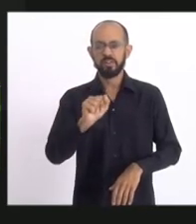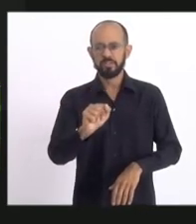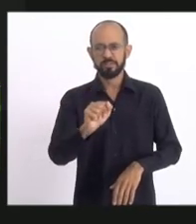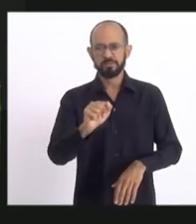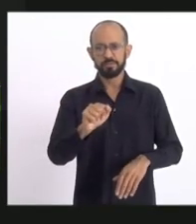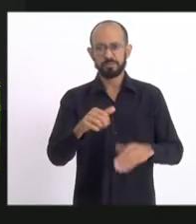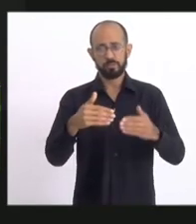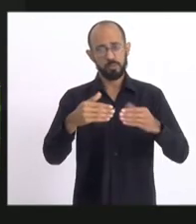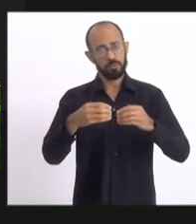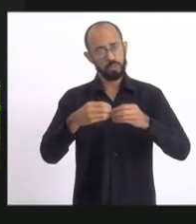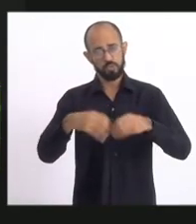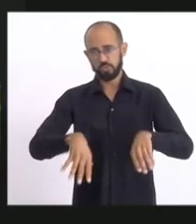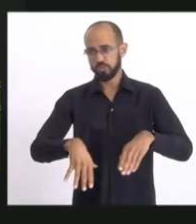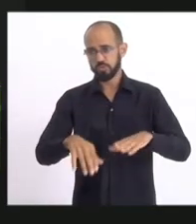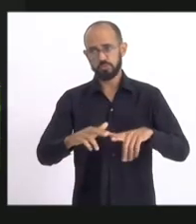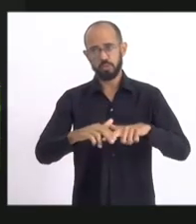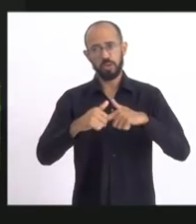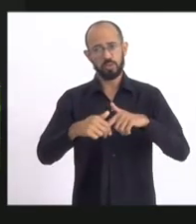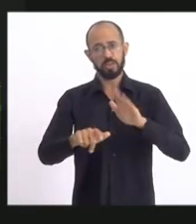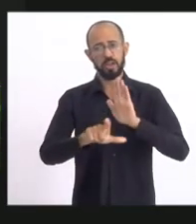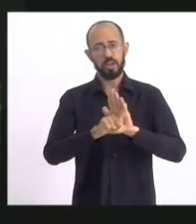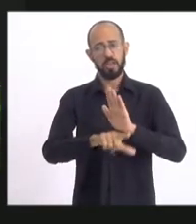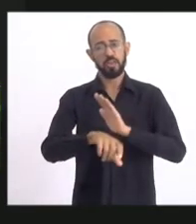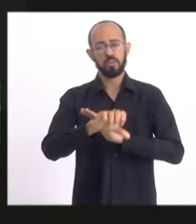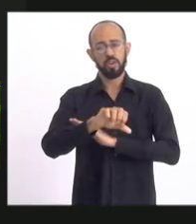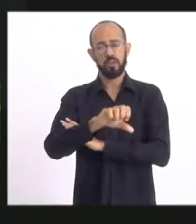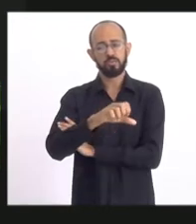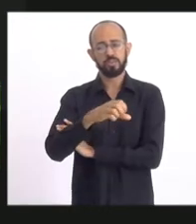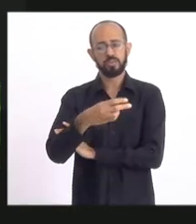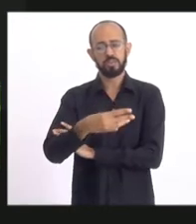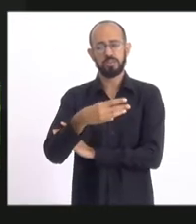pela prejudicabilidade por conta da lei